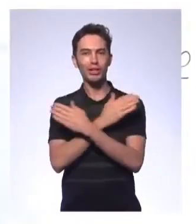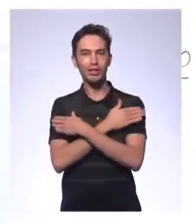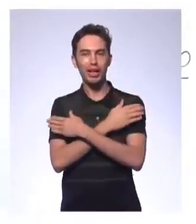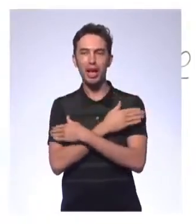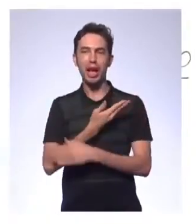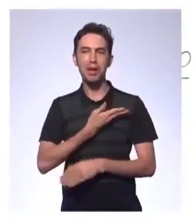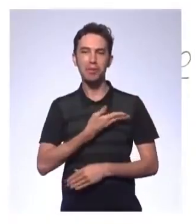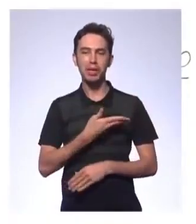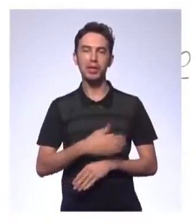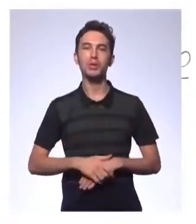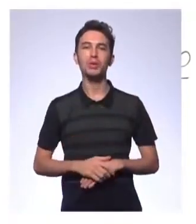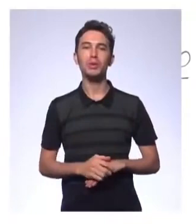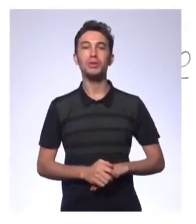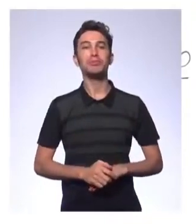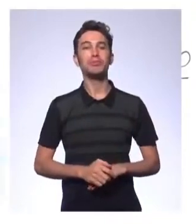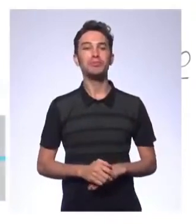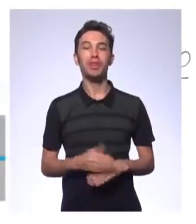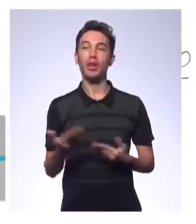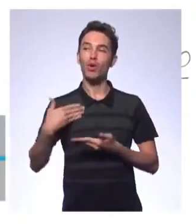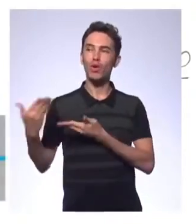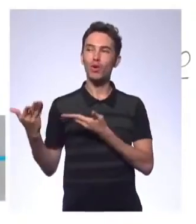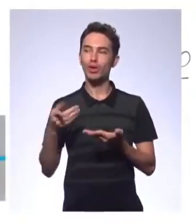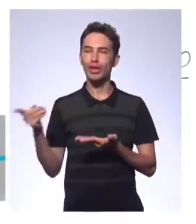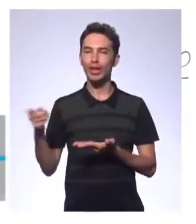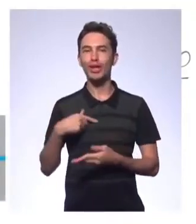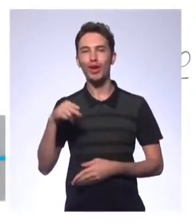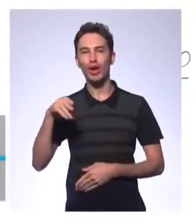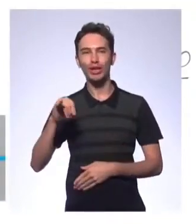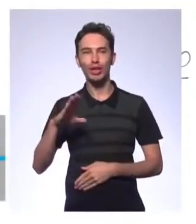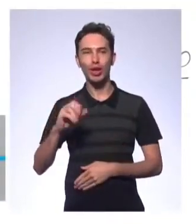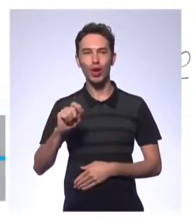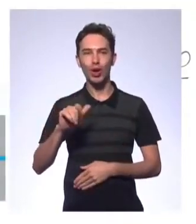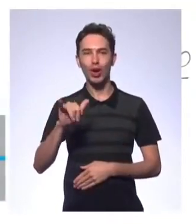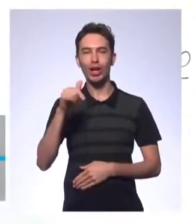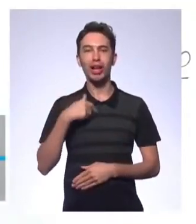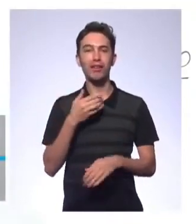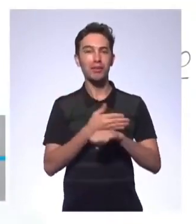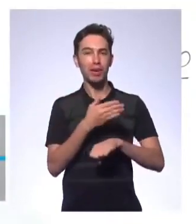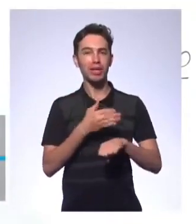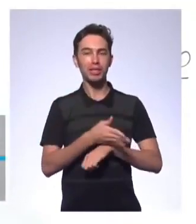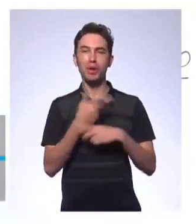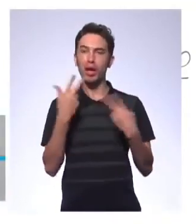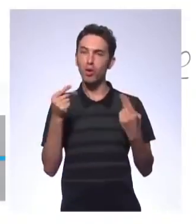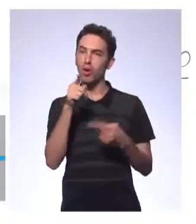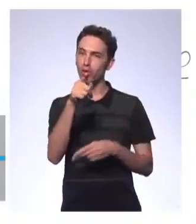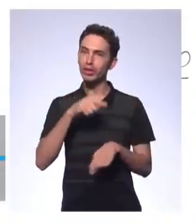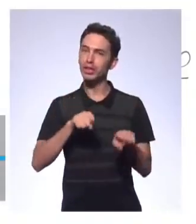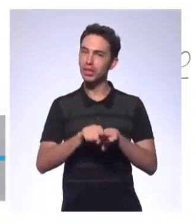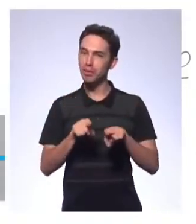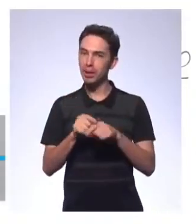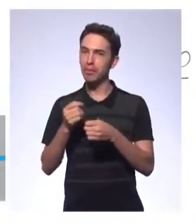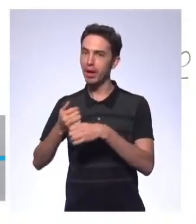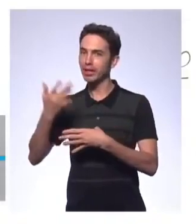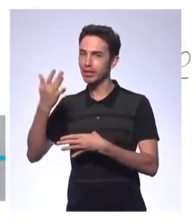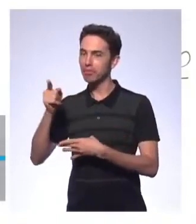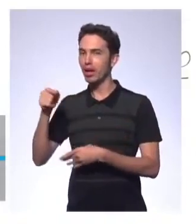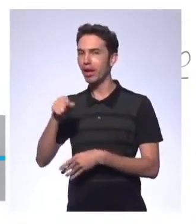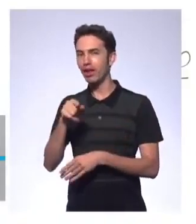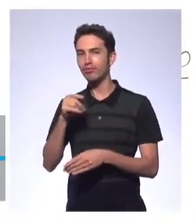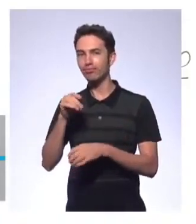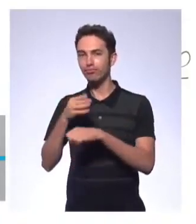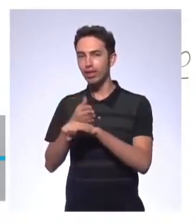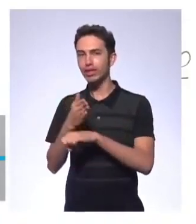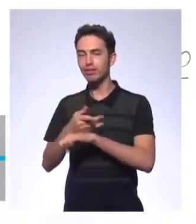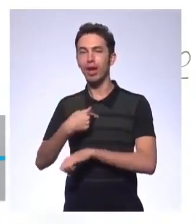eu convidei a Nicole, ela vai participar da nossa aula, assim, da mesma maneira que vocês vão participar do chat, ela vai participar aqui da aula, está